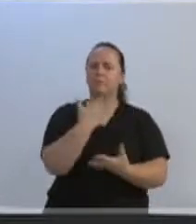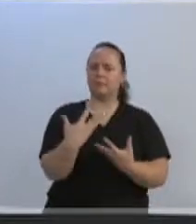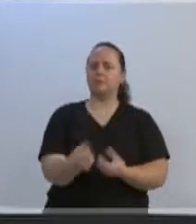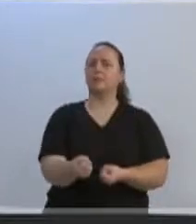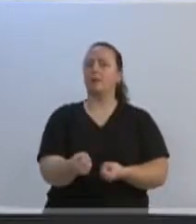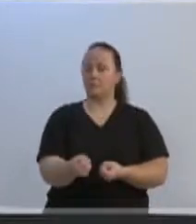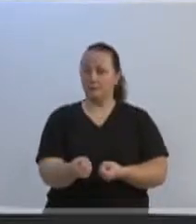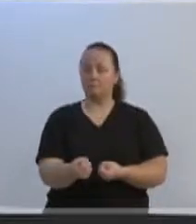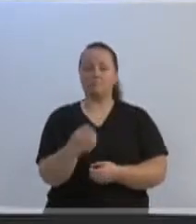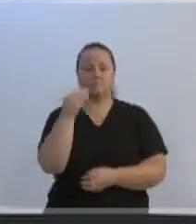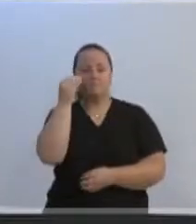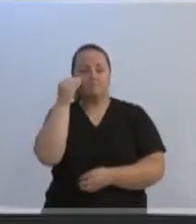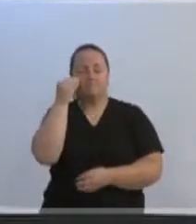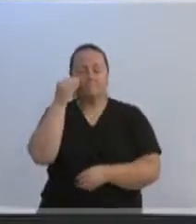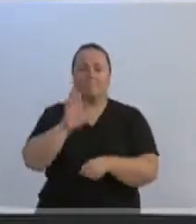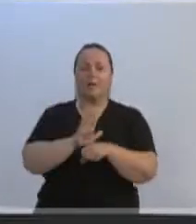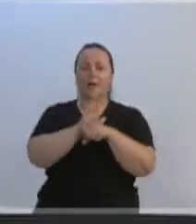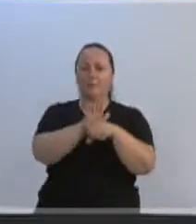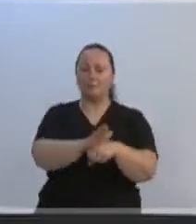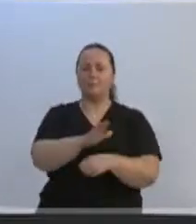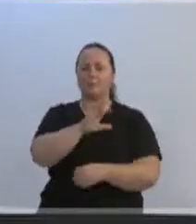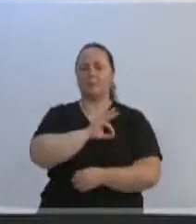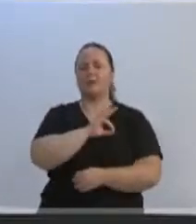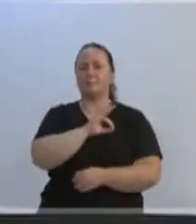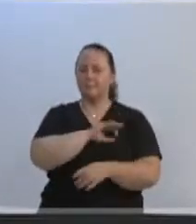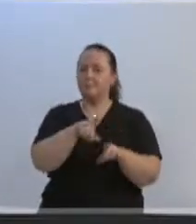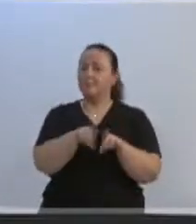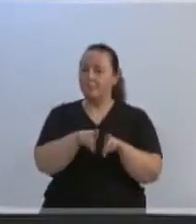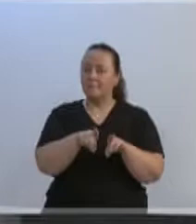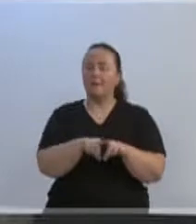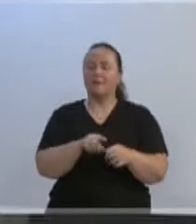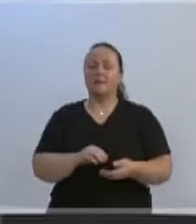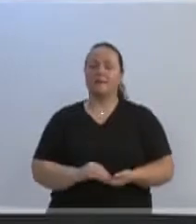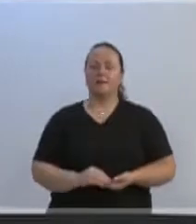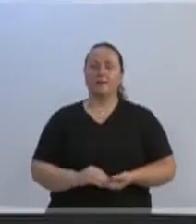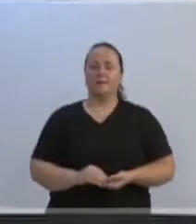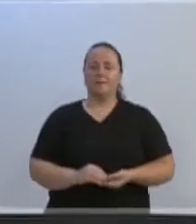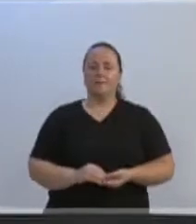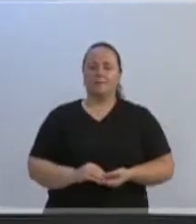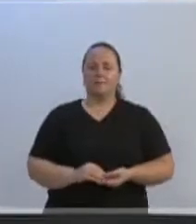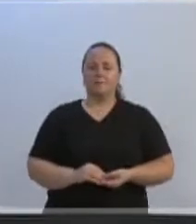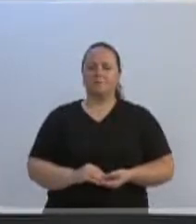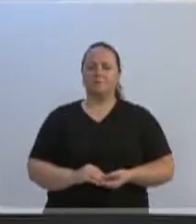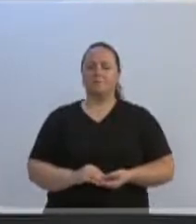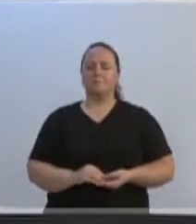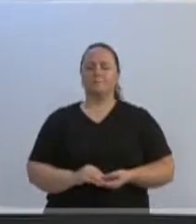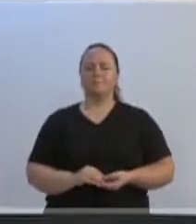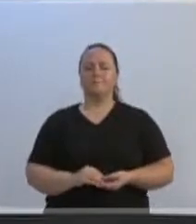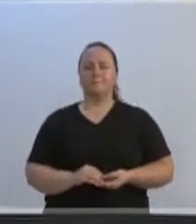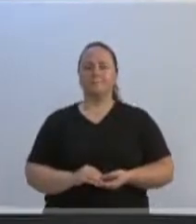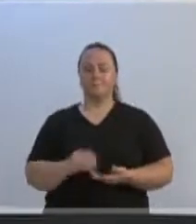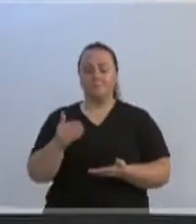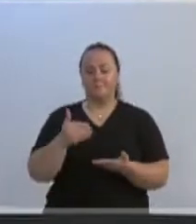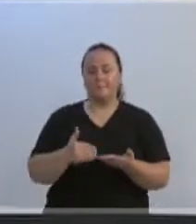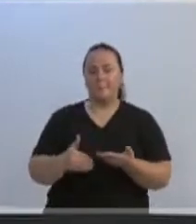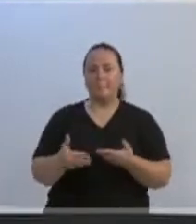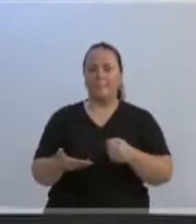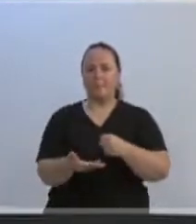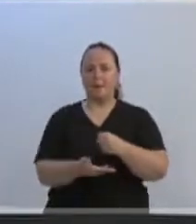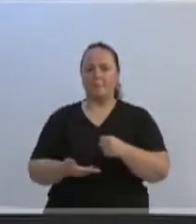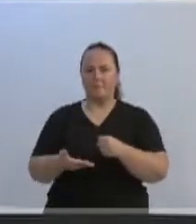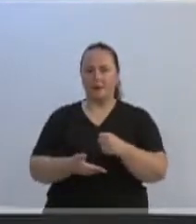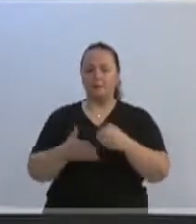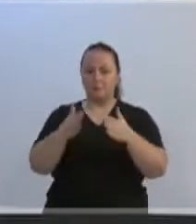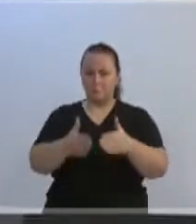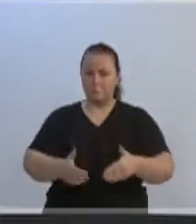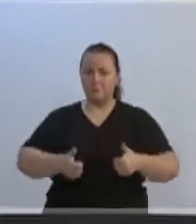tentar ajudar a polícia é na medida do possível essa base com certeza vai melhorar bastante o tempo todo quando você